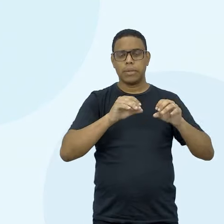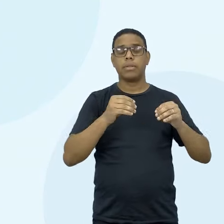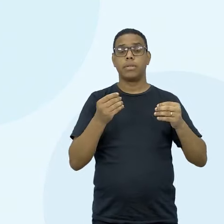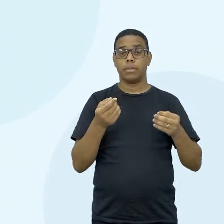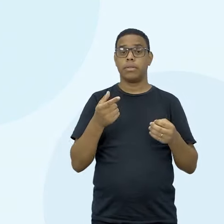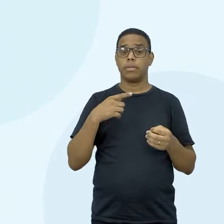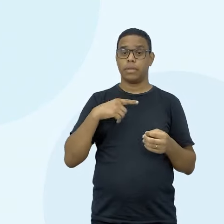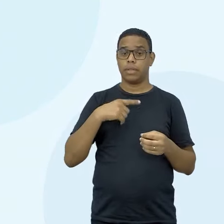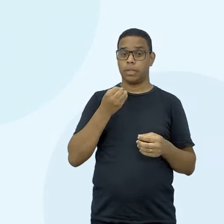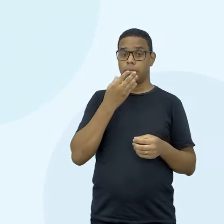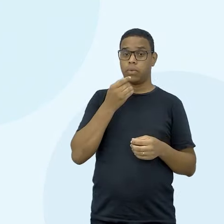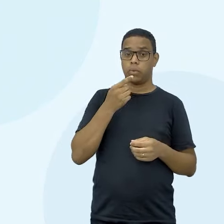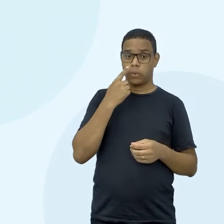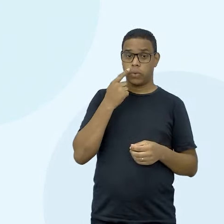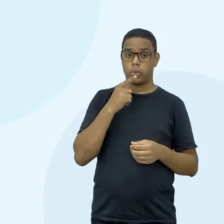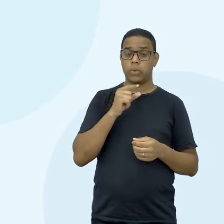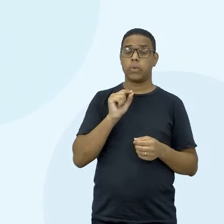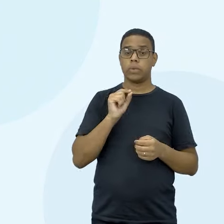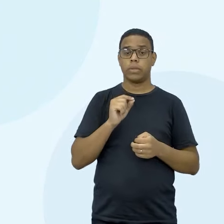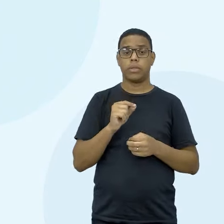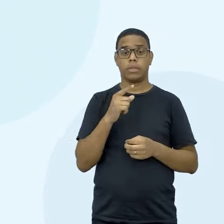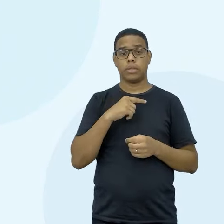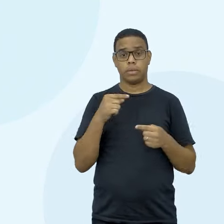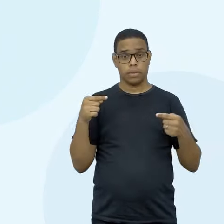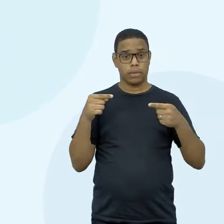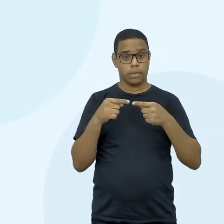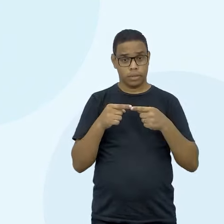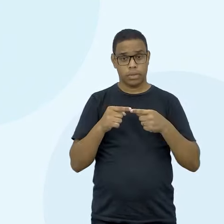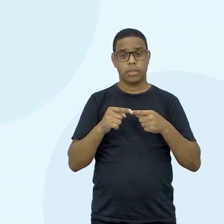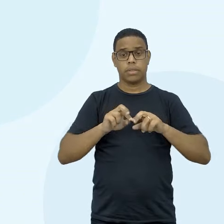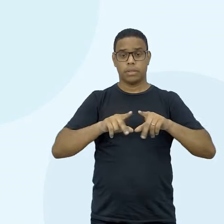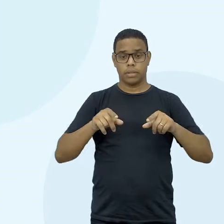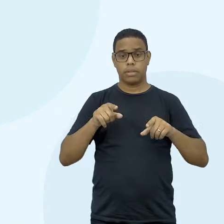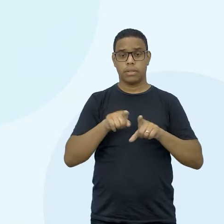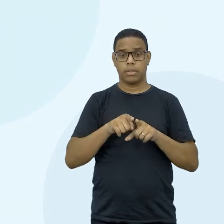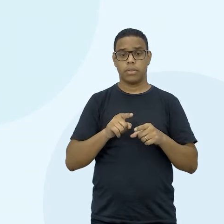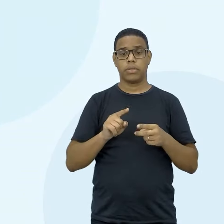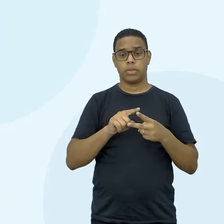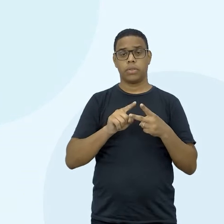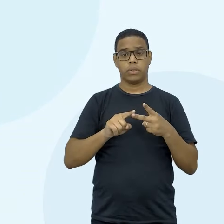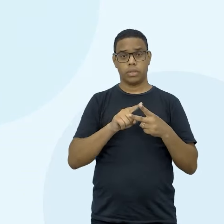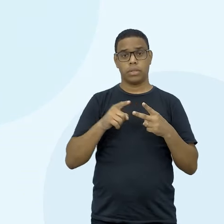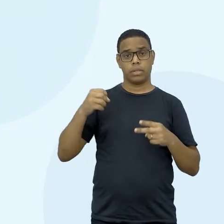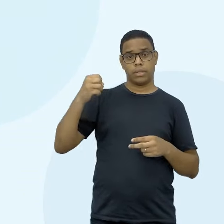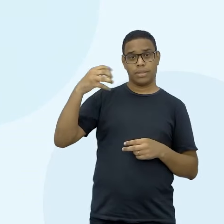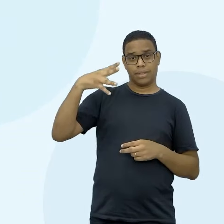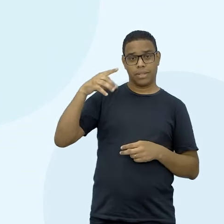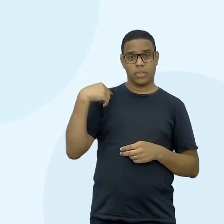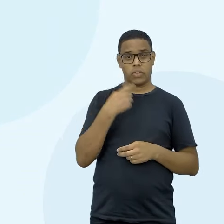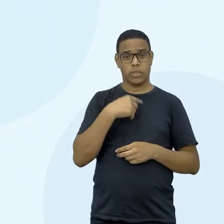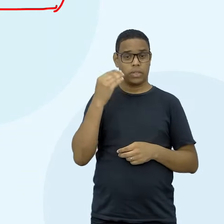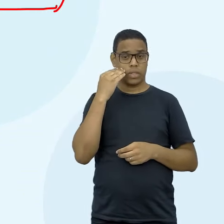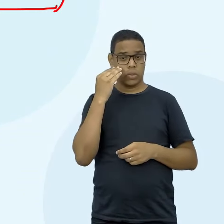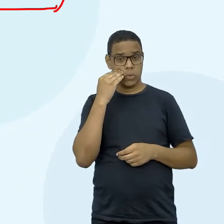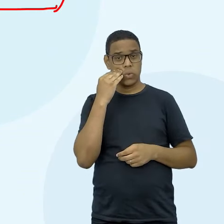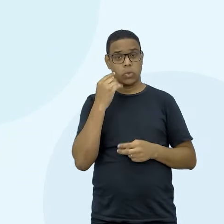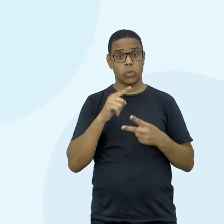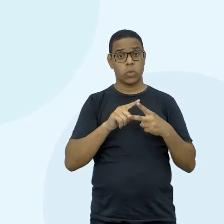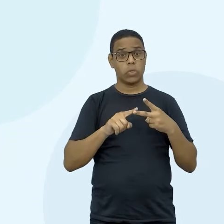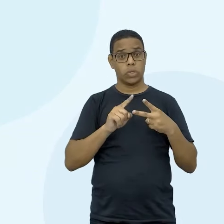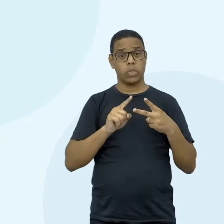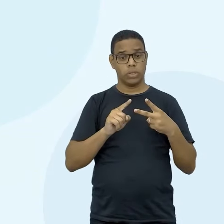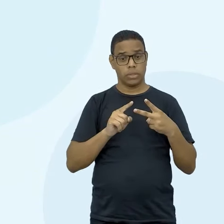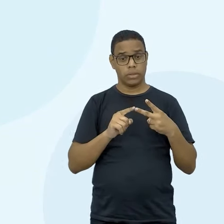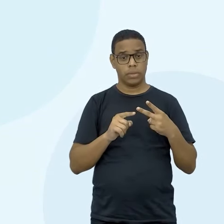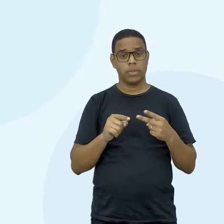vantagem e tem uma desvantagem. Para começar, tem combinações diversas e tem dois tipos de lâmpada que a gente testou, né?